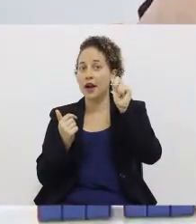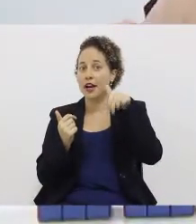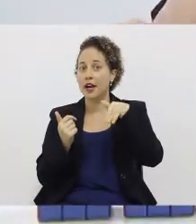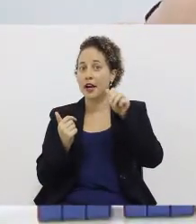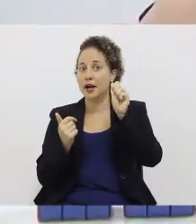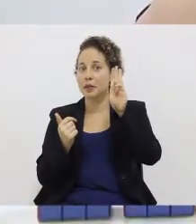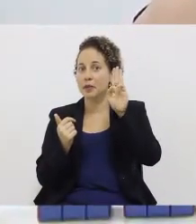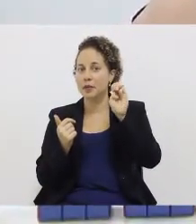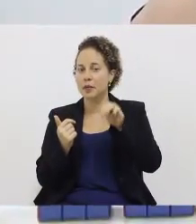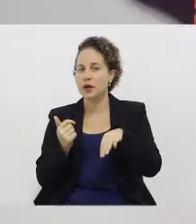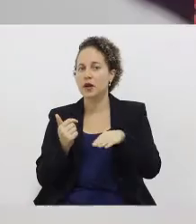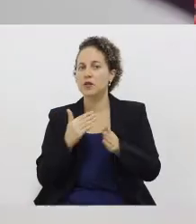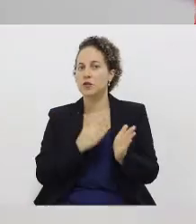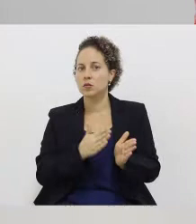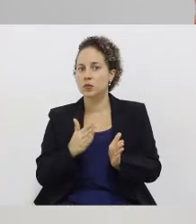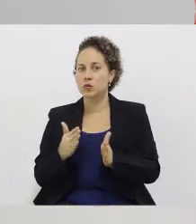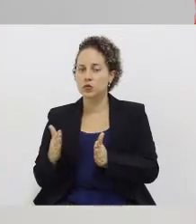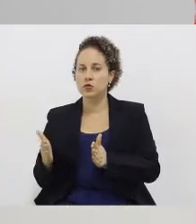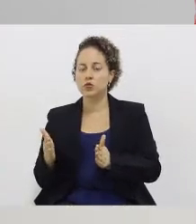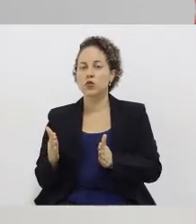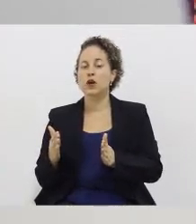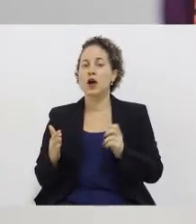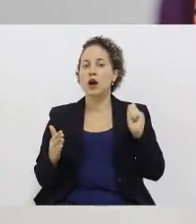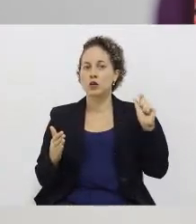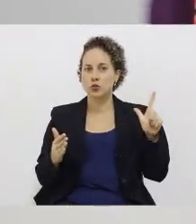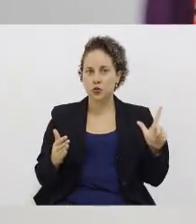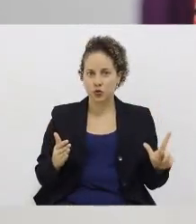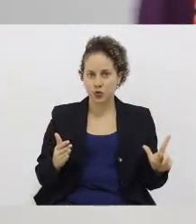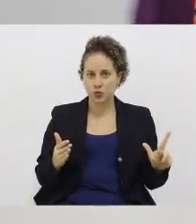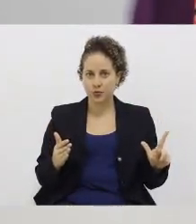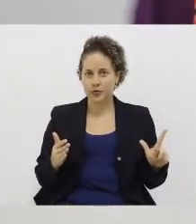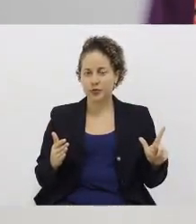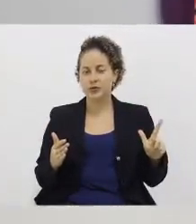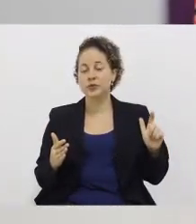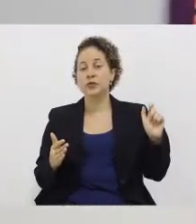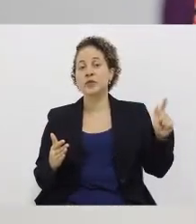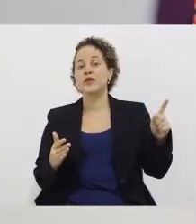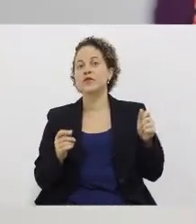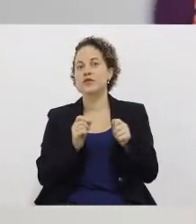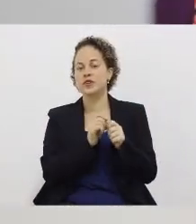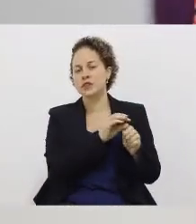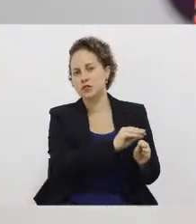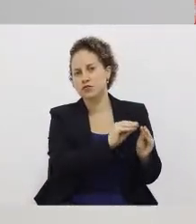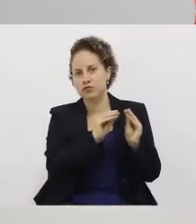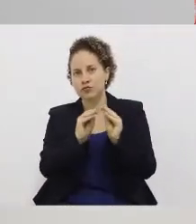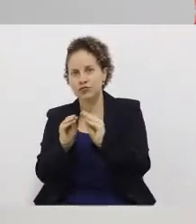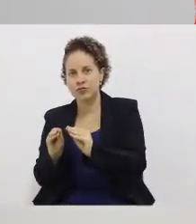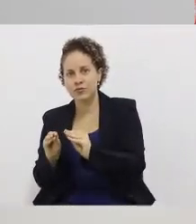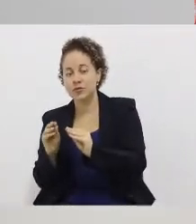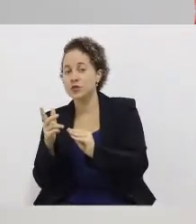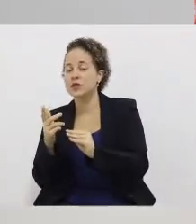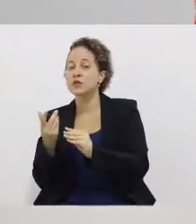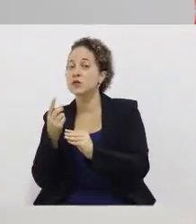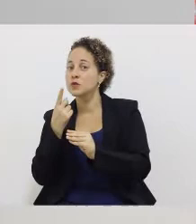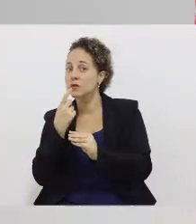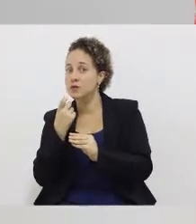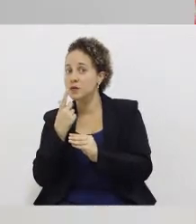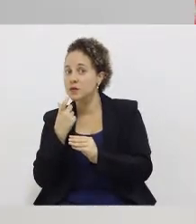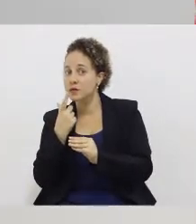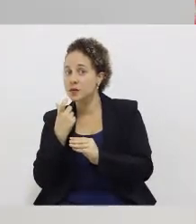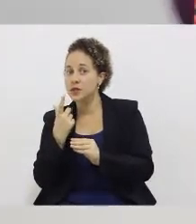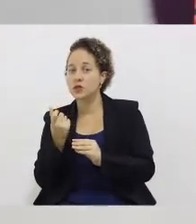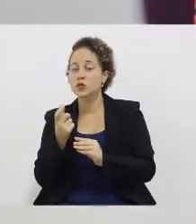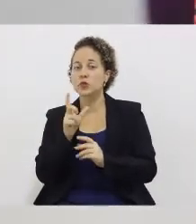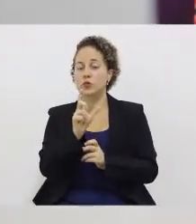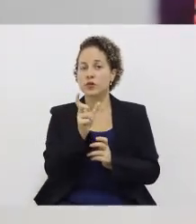agora começou o processo. O operador azul vai fazer o fornecimento de uma peça com